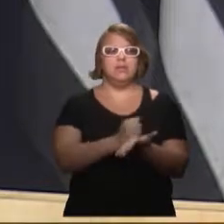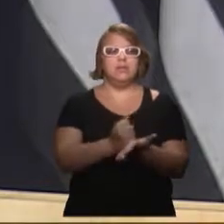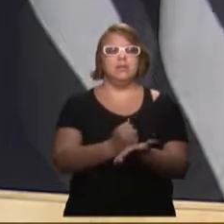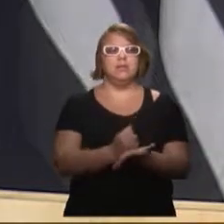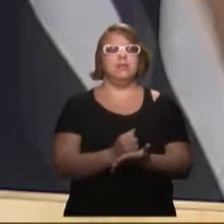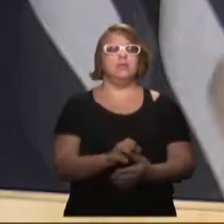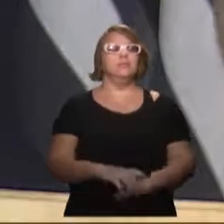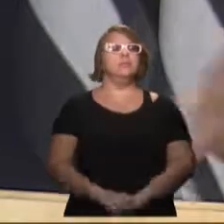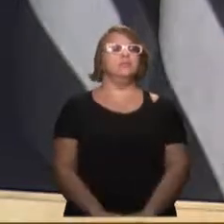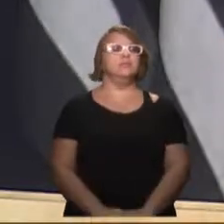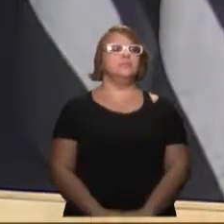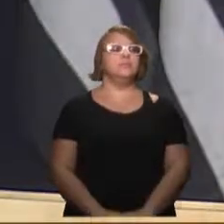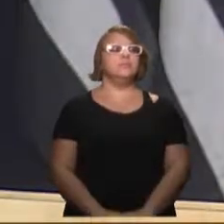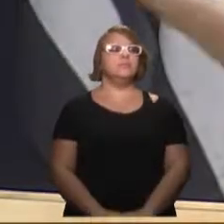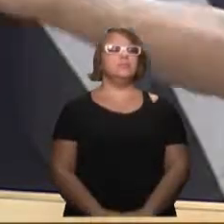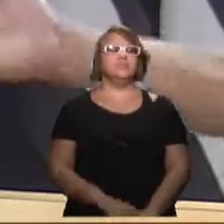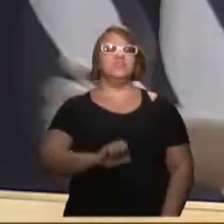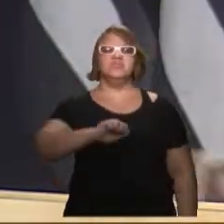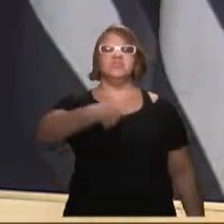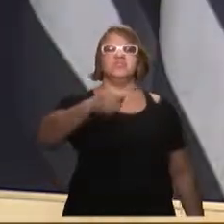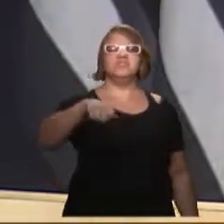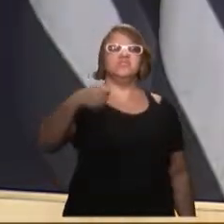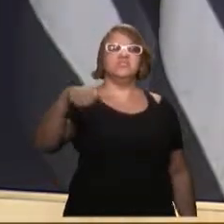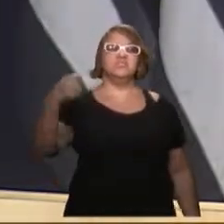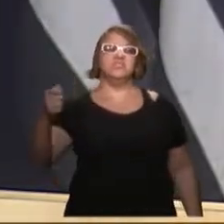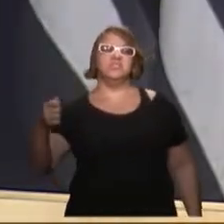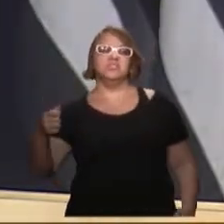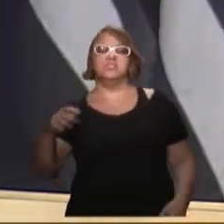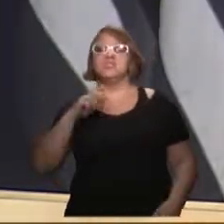Se for mudar, dar, as pessoas não vão arrumar emprego.